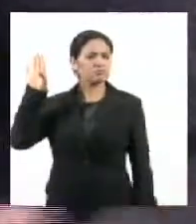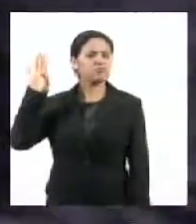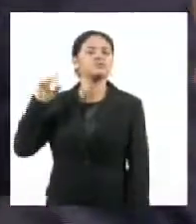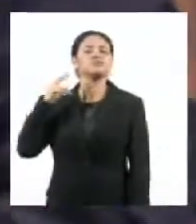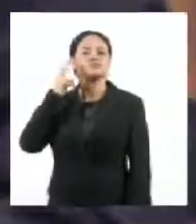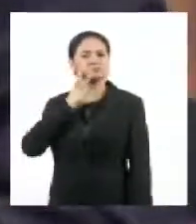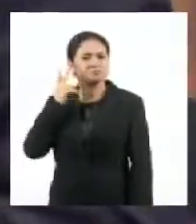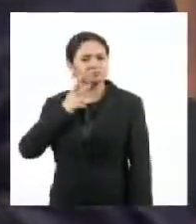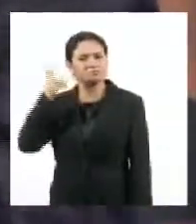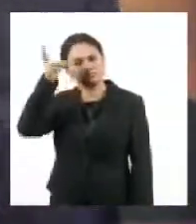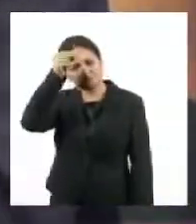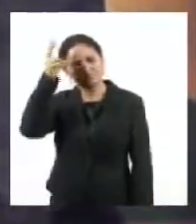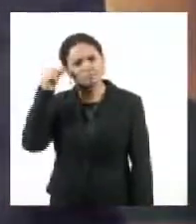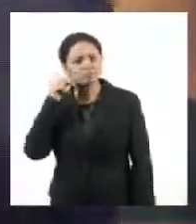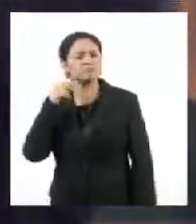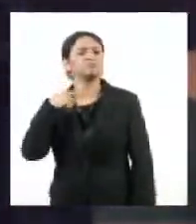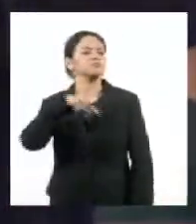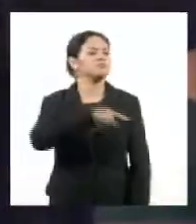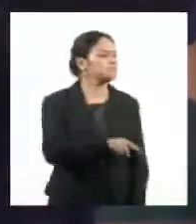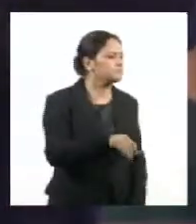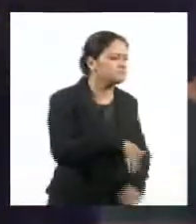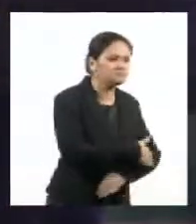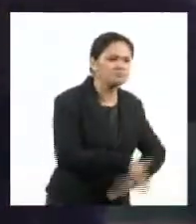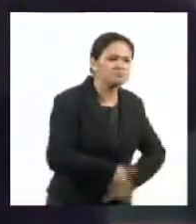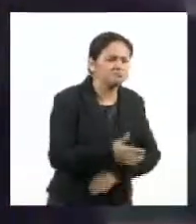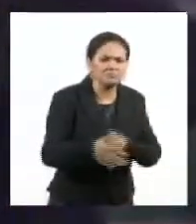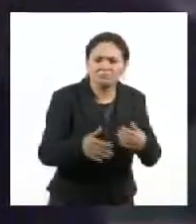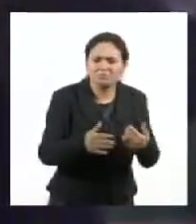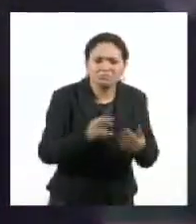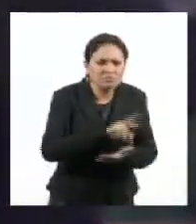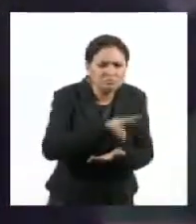candidatos a prefeito, participam de toda e qualquer atividade.